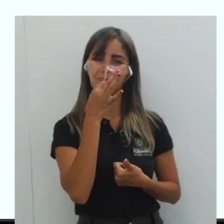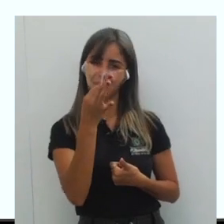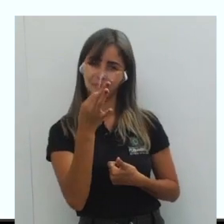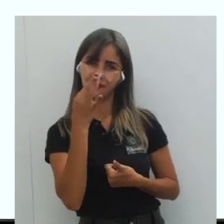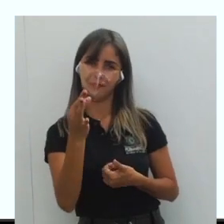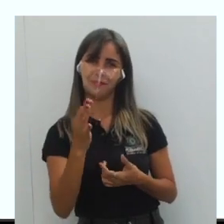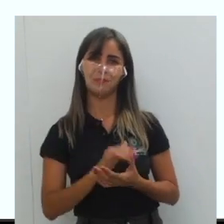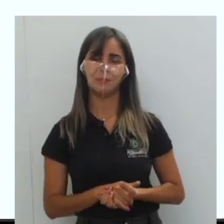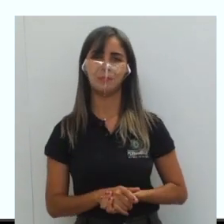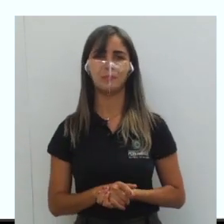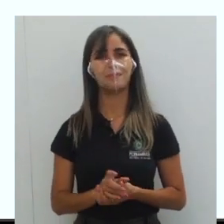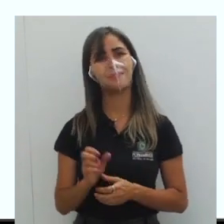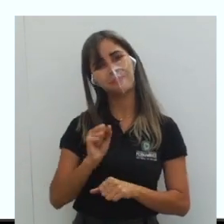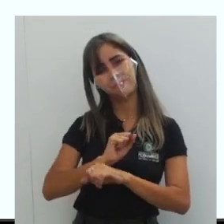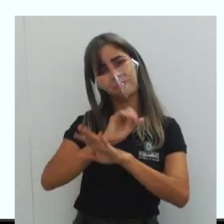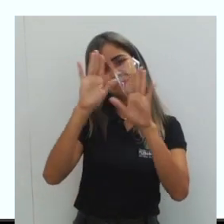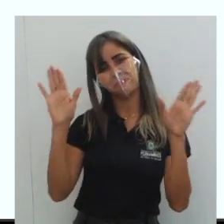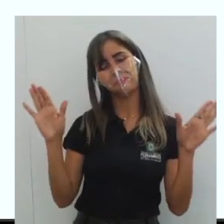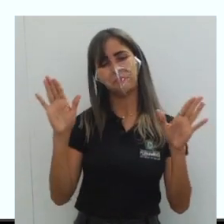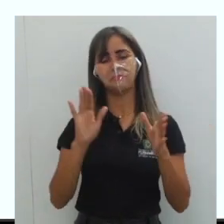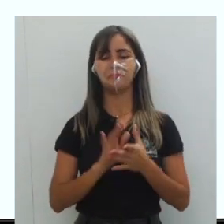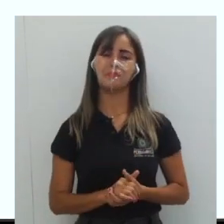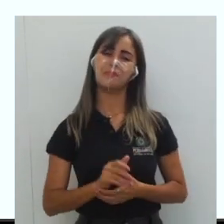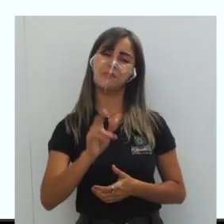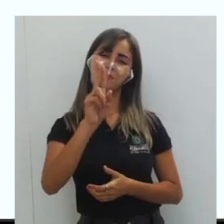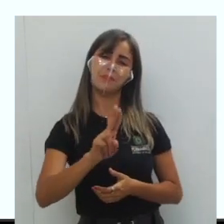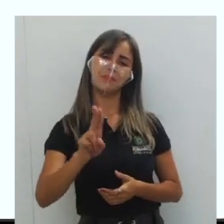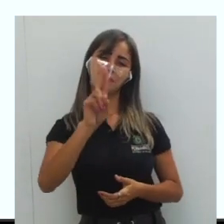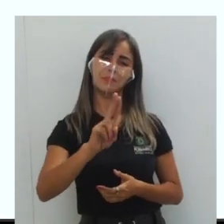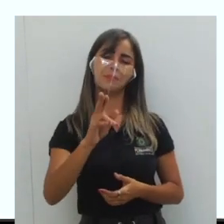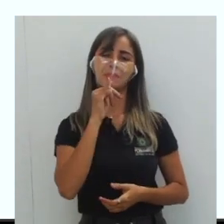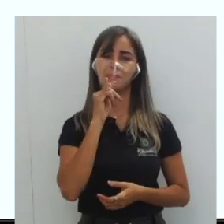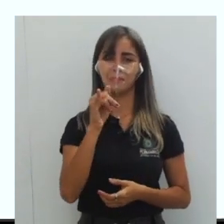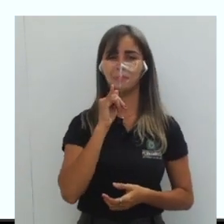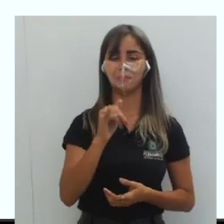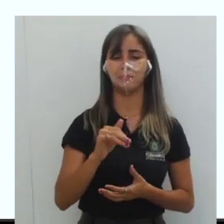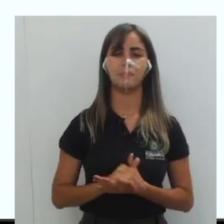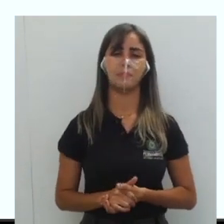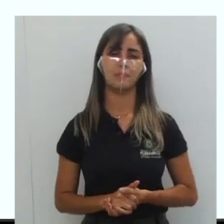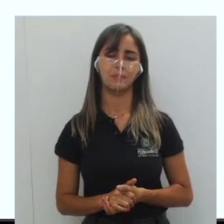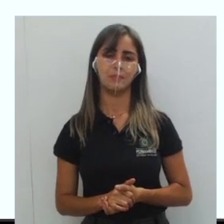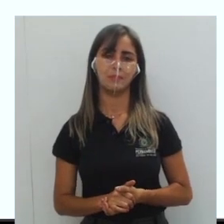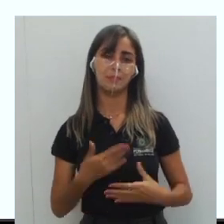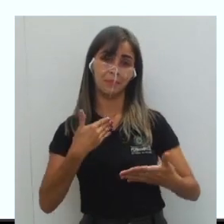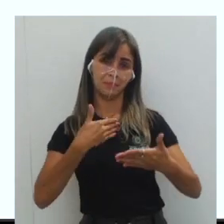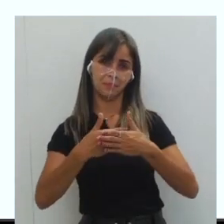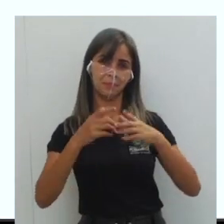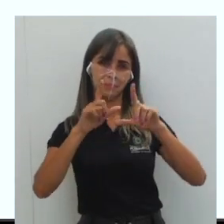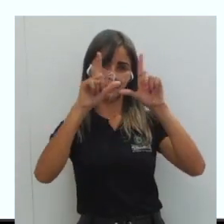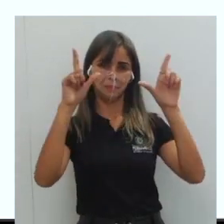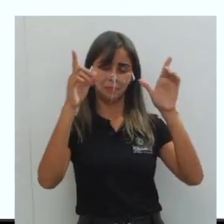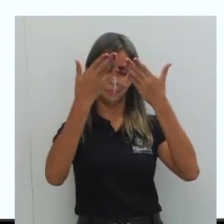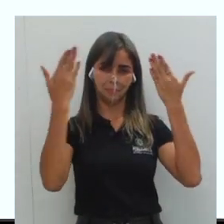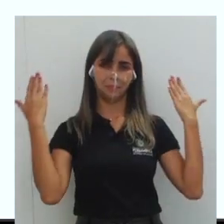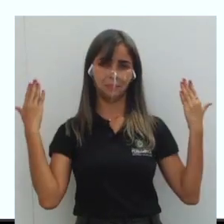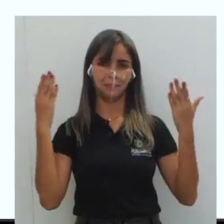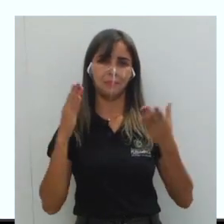dando a opinião de vocês. E, claro, a gente está aqui apenas usando exemplos. Seguindo a próxima